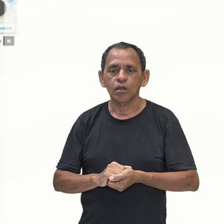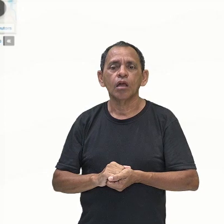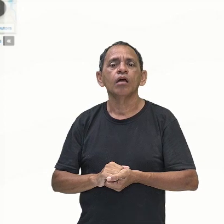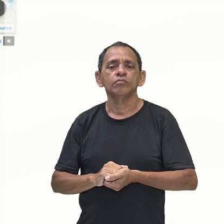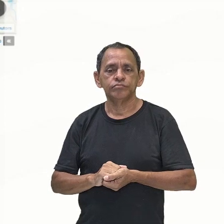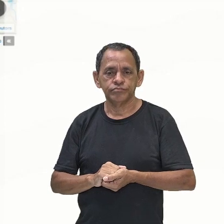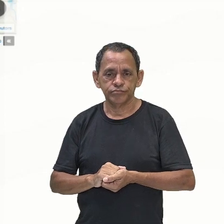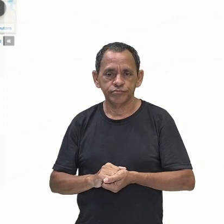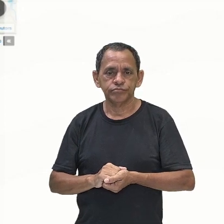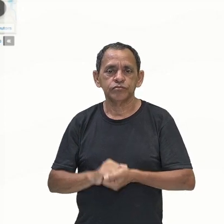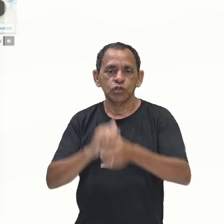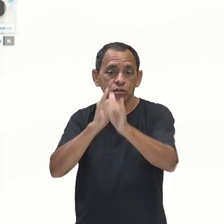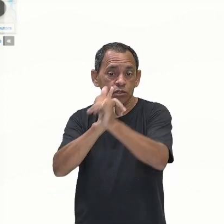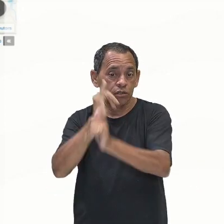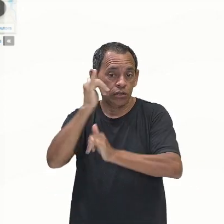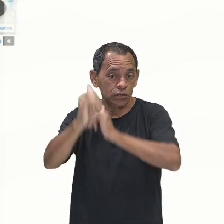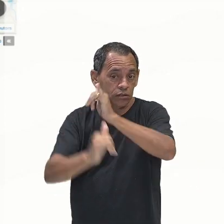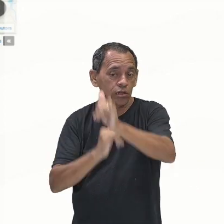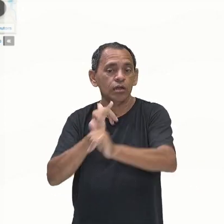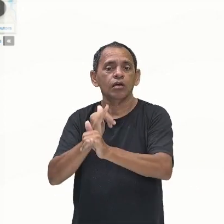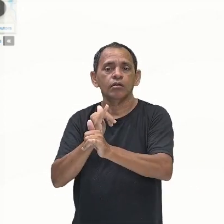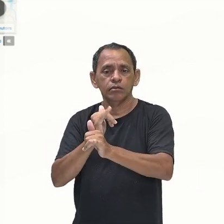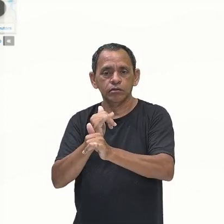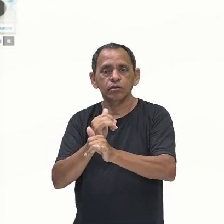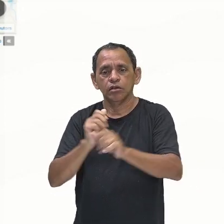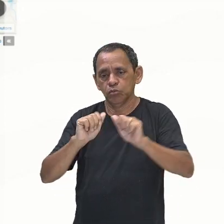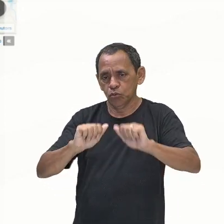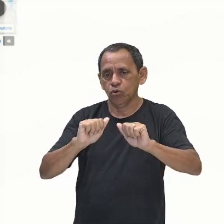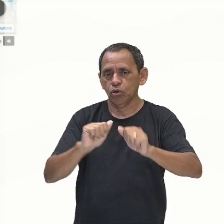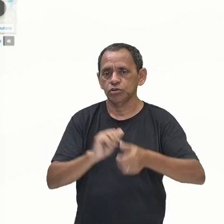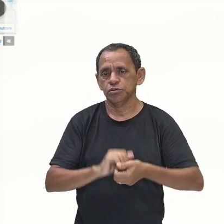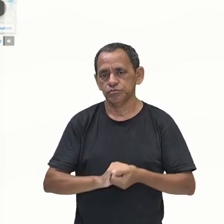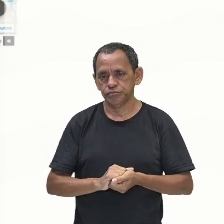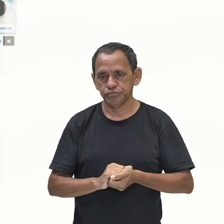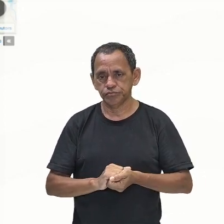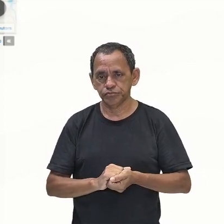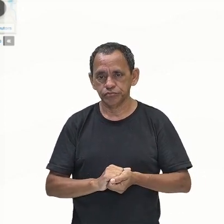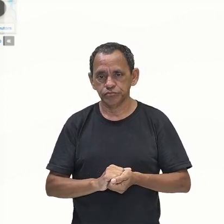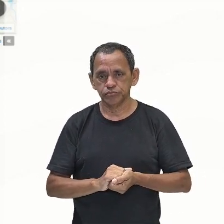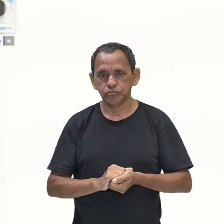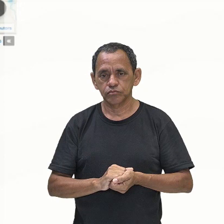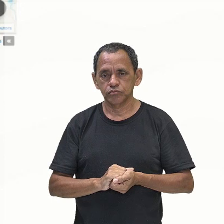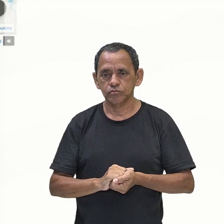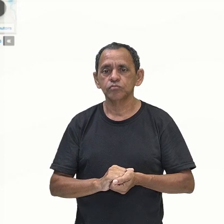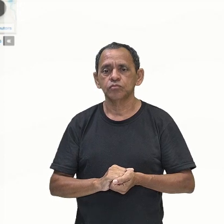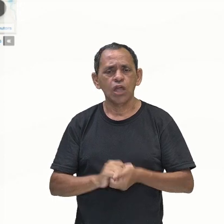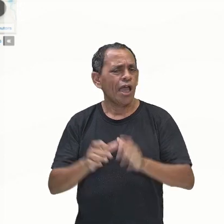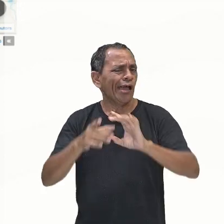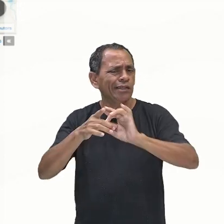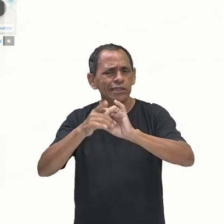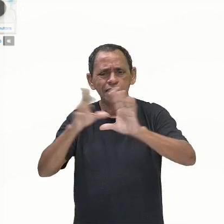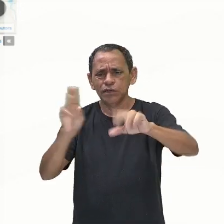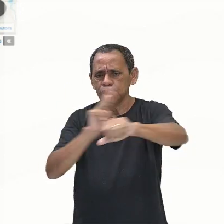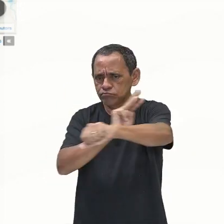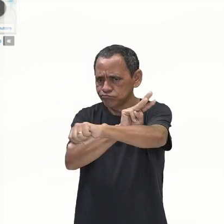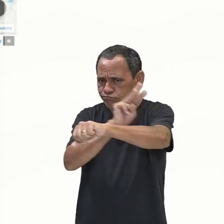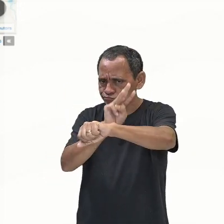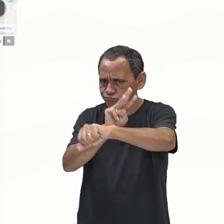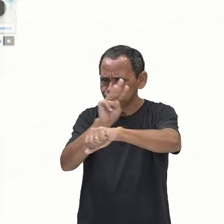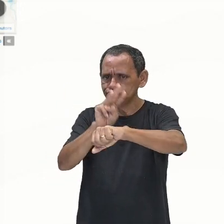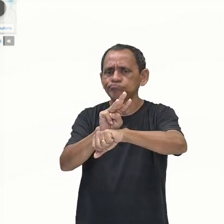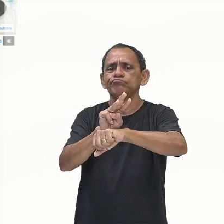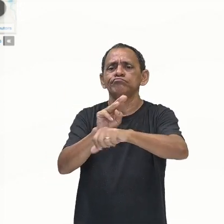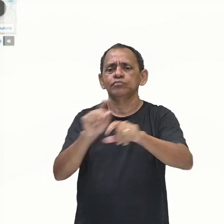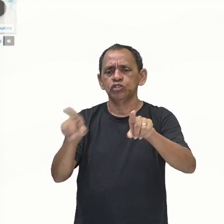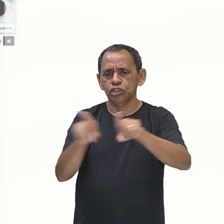ou seja, é um sistema de informação geográfica disponível na internet. Então, esse aqui também fui